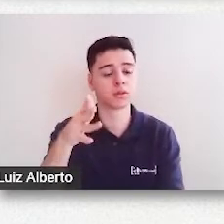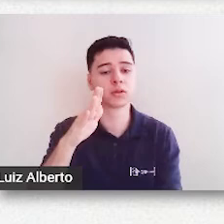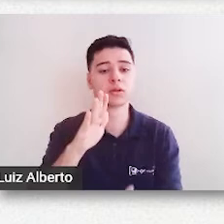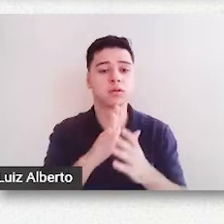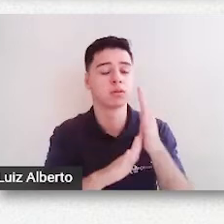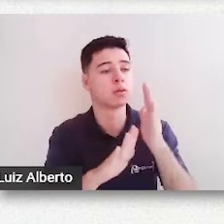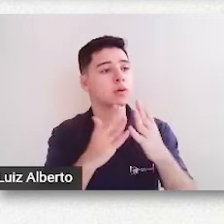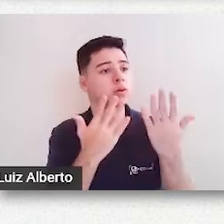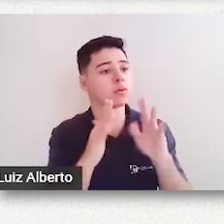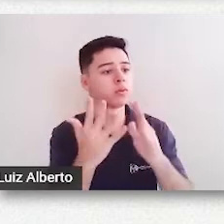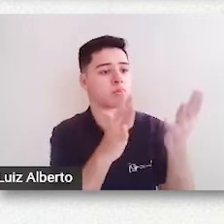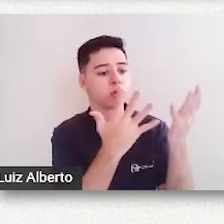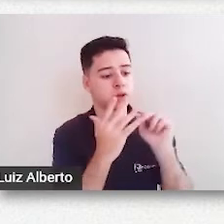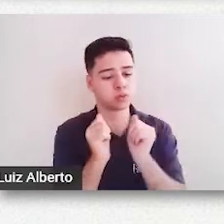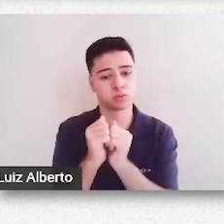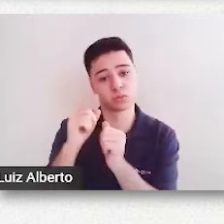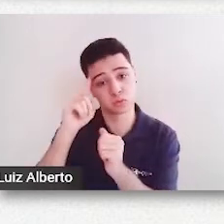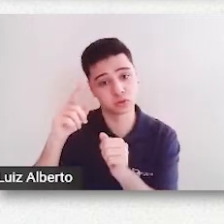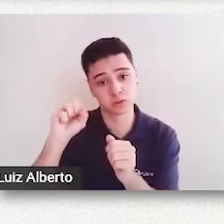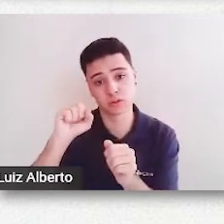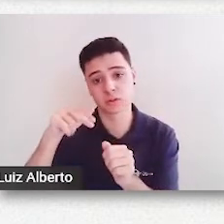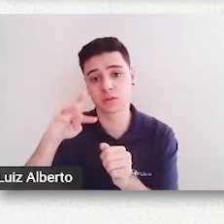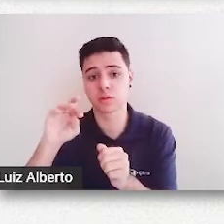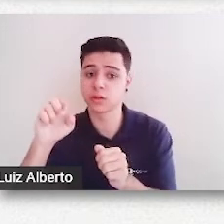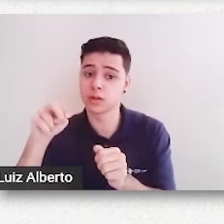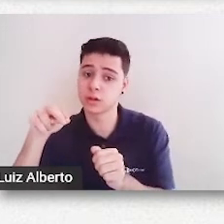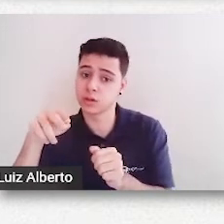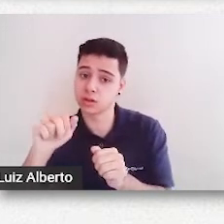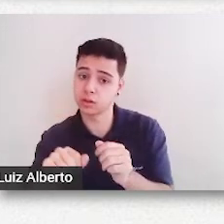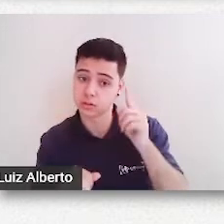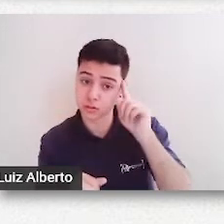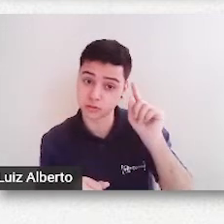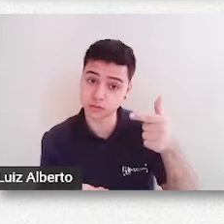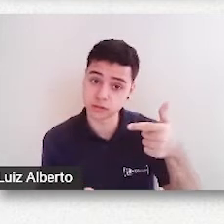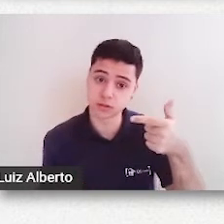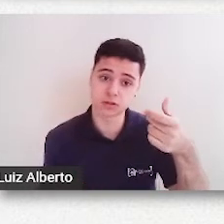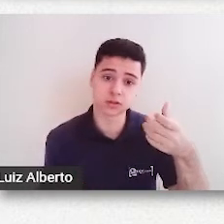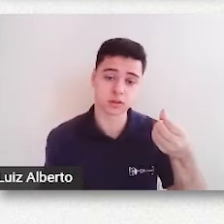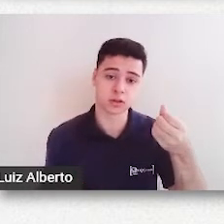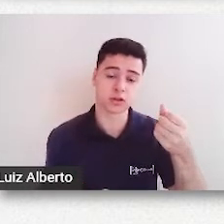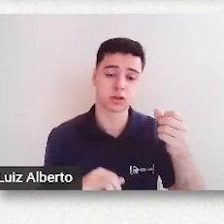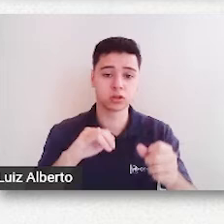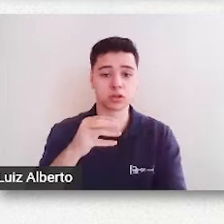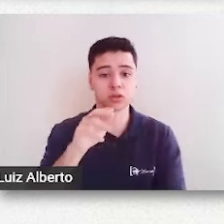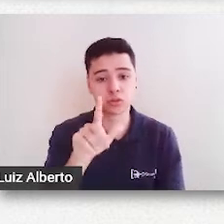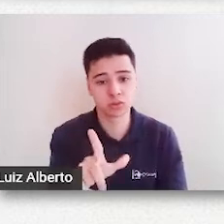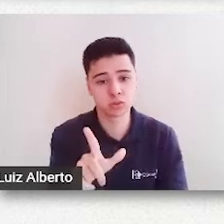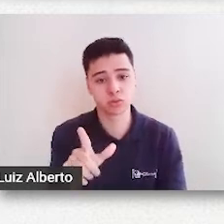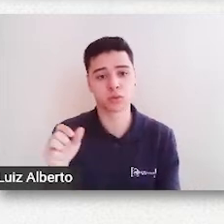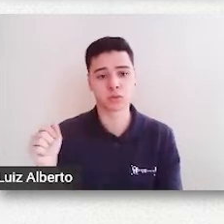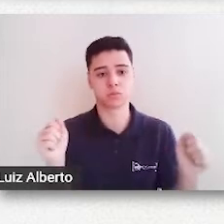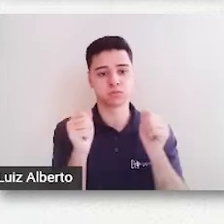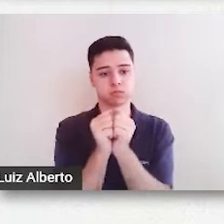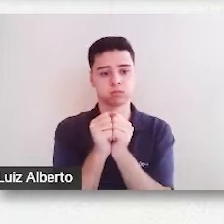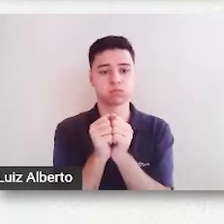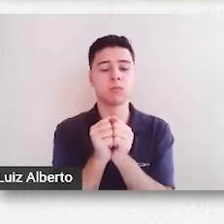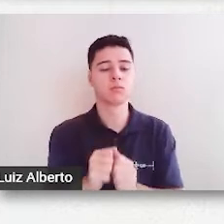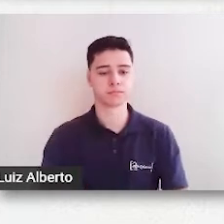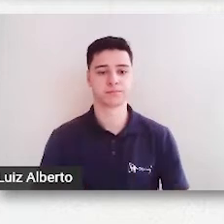Santana. Né? Então, no dia 26 de julho seria aí o dia de São Joaquim e o dia de Santana, tá